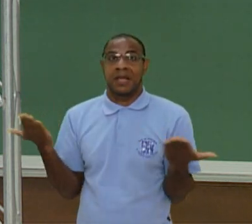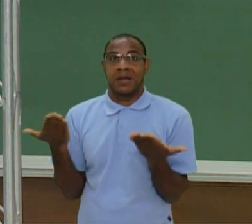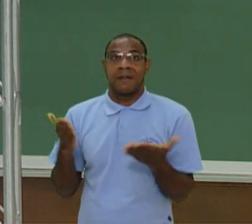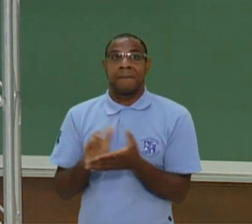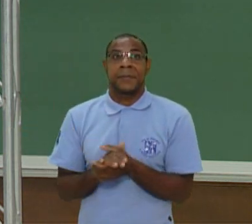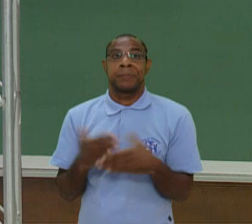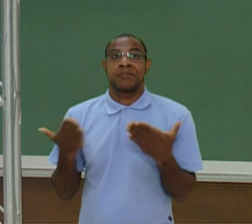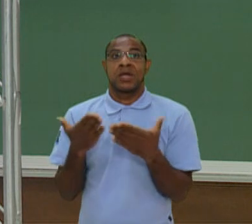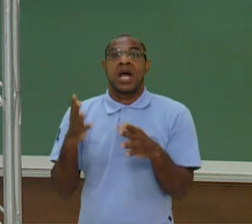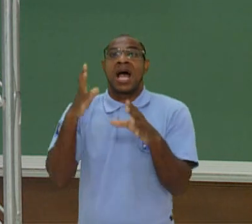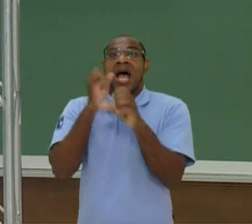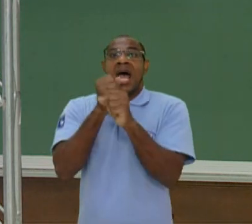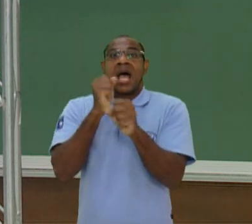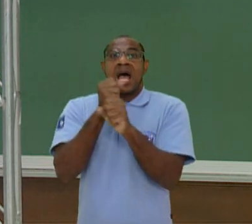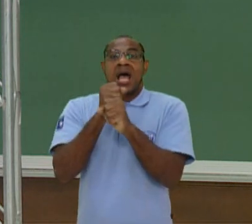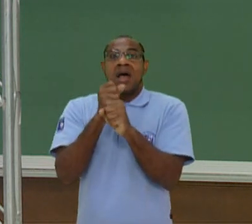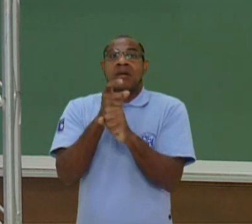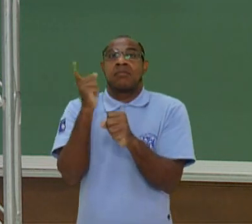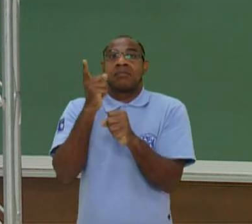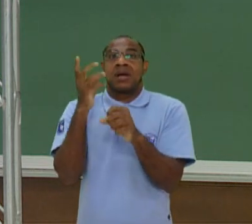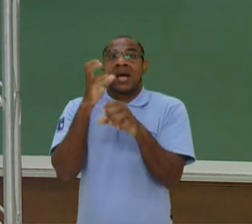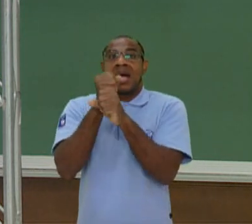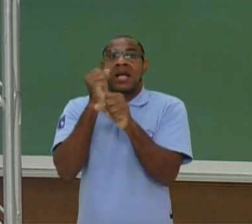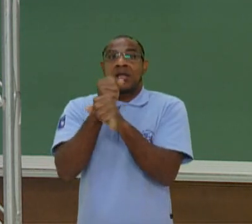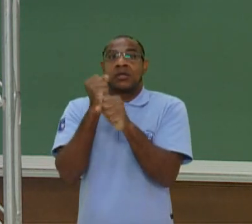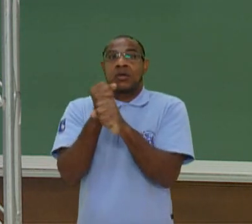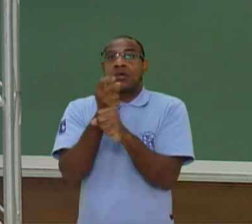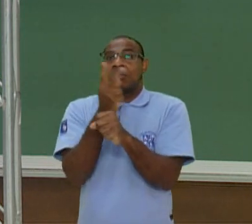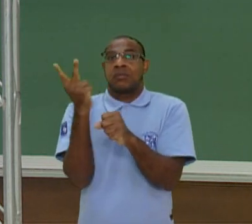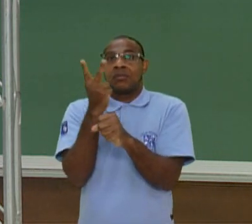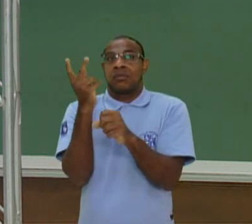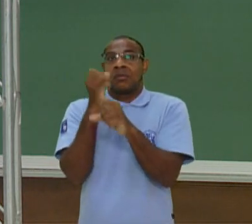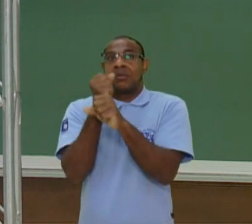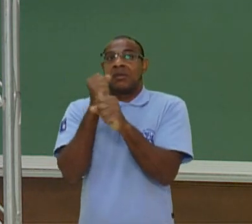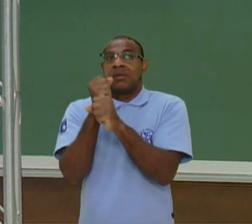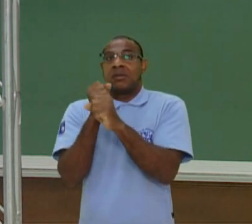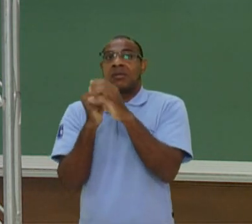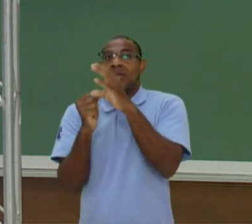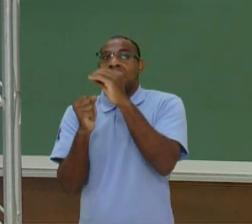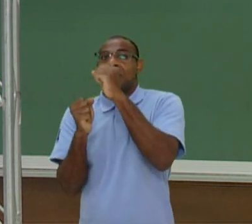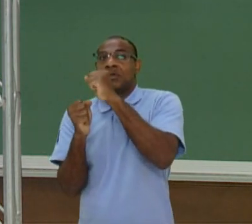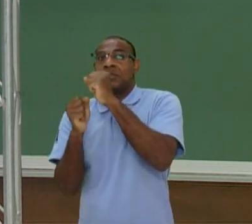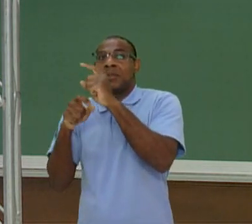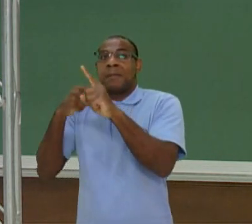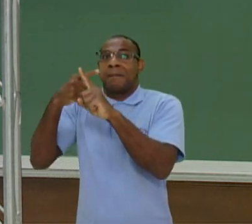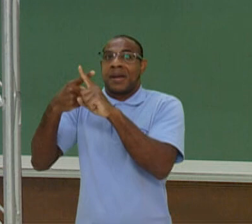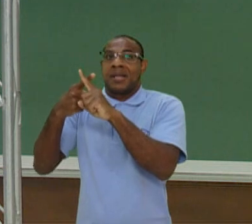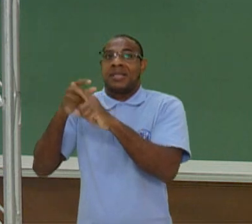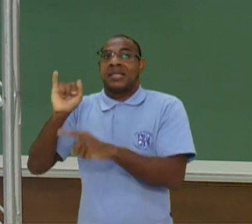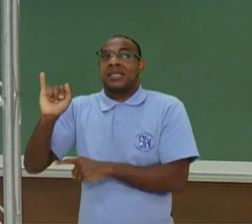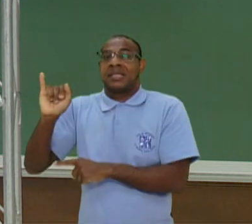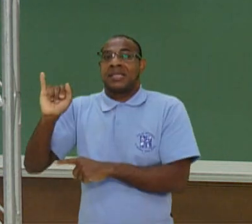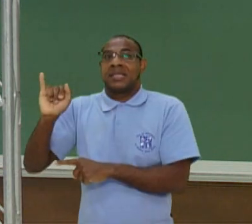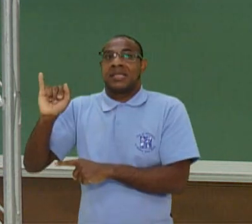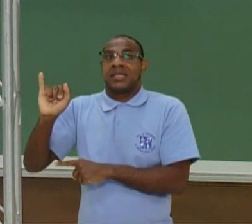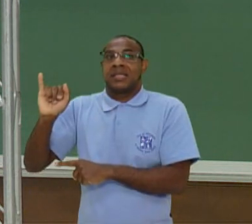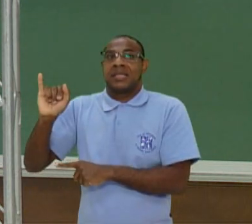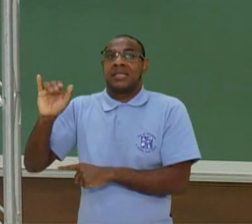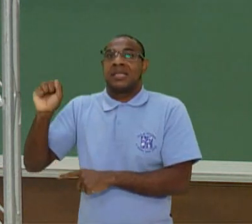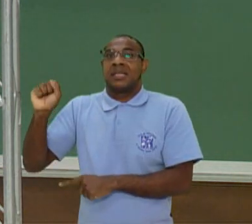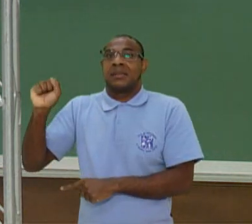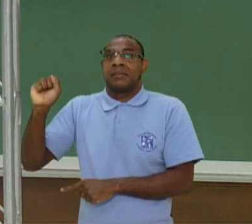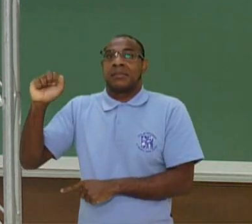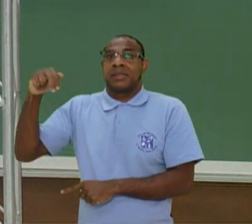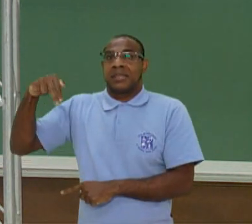a soma dos seus argumentos em cosseno mais e a soma dos seus